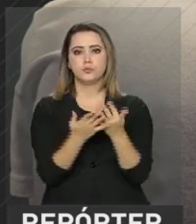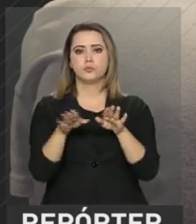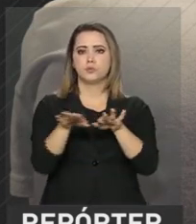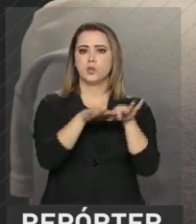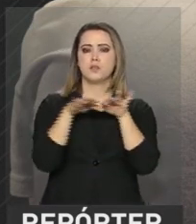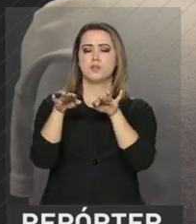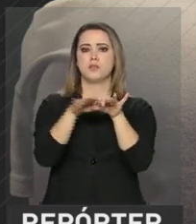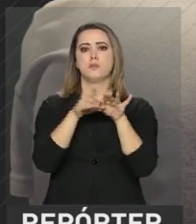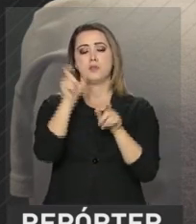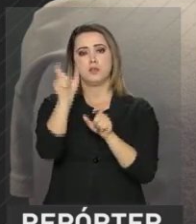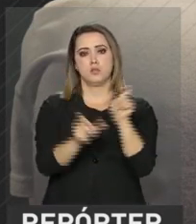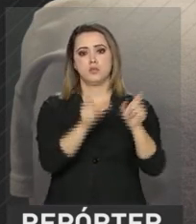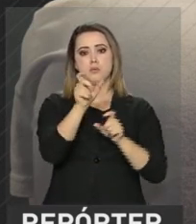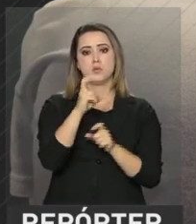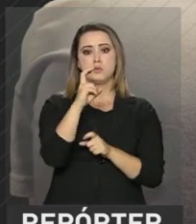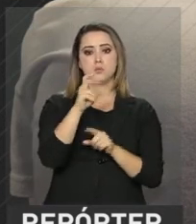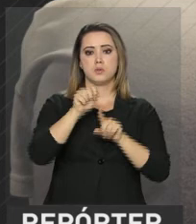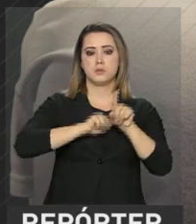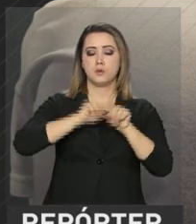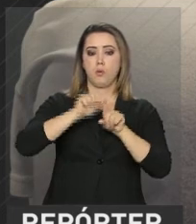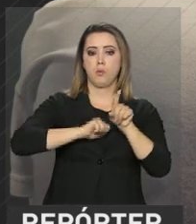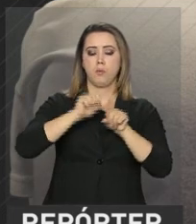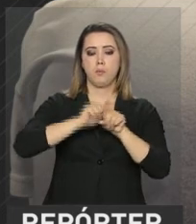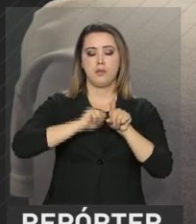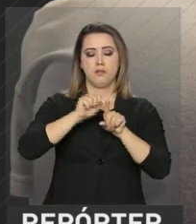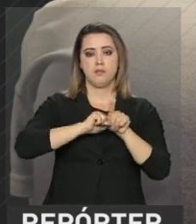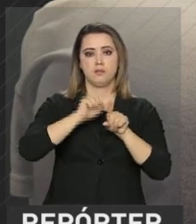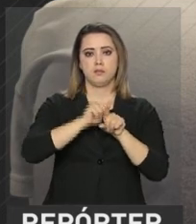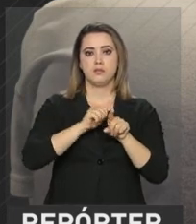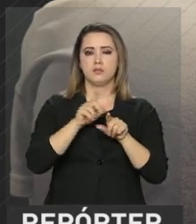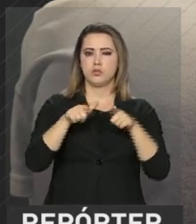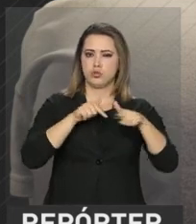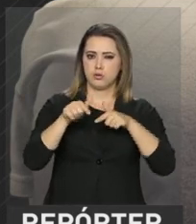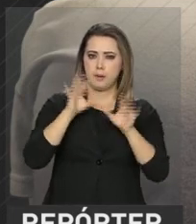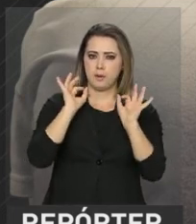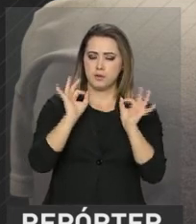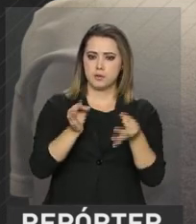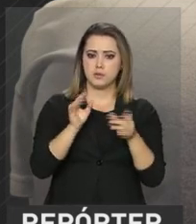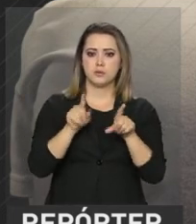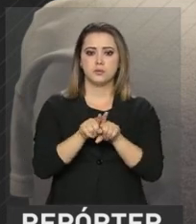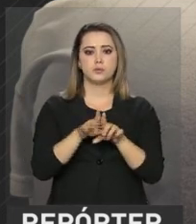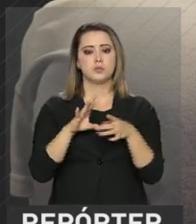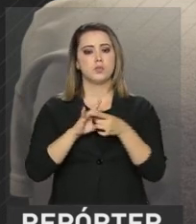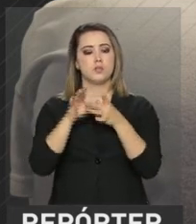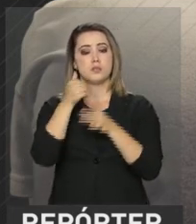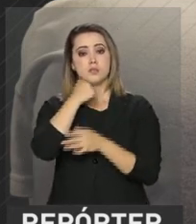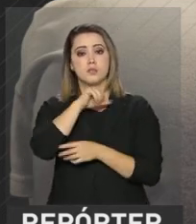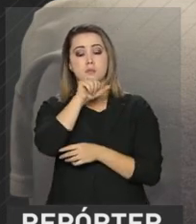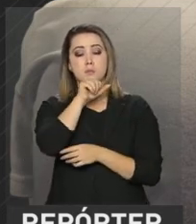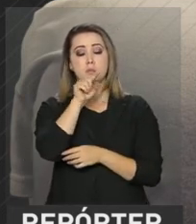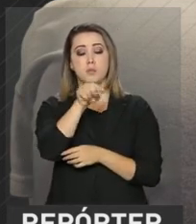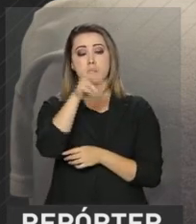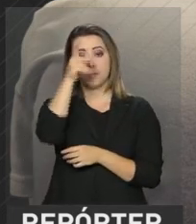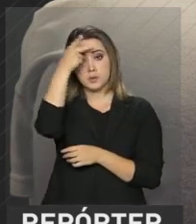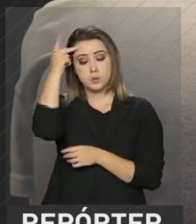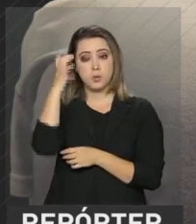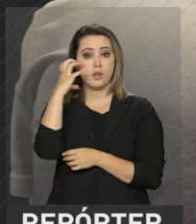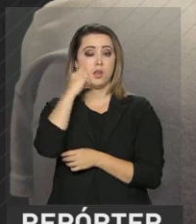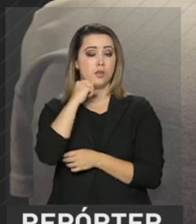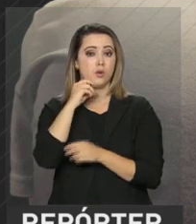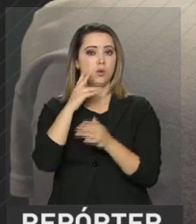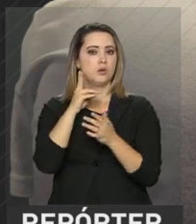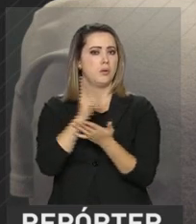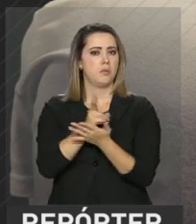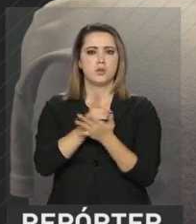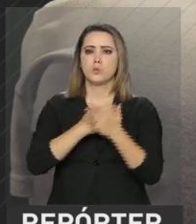emprego ao adotante por cinco meses depois da concessão da guarda licença maternidade para quem adota independentemente da idade da